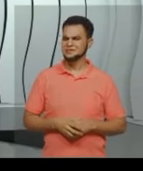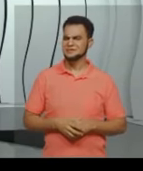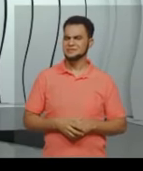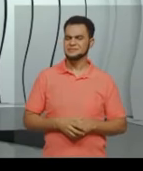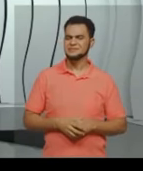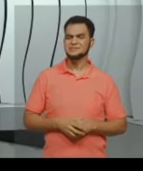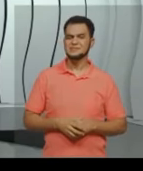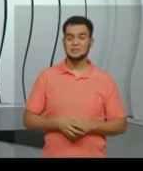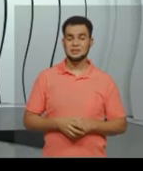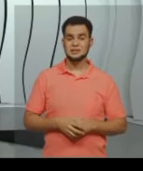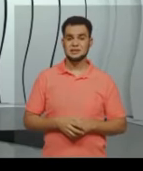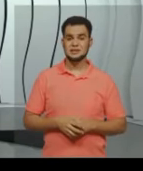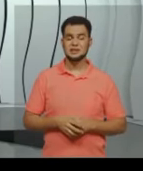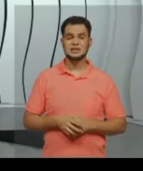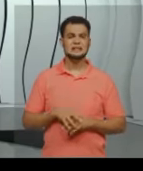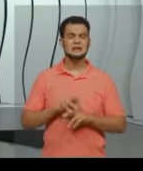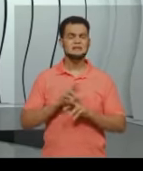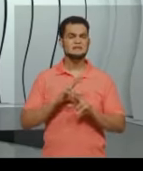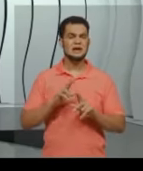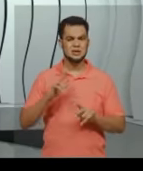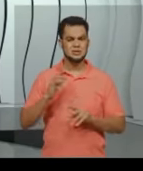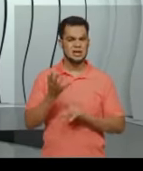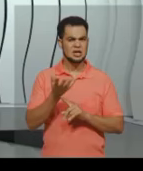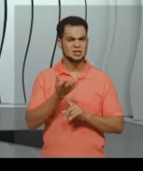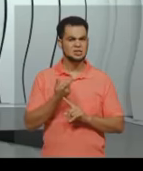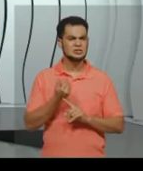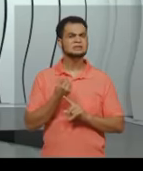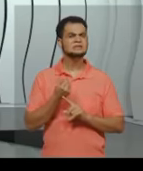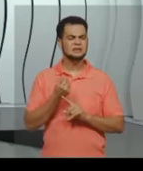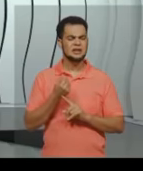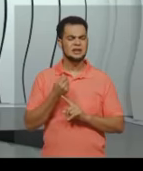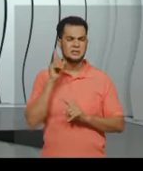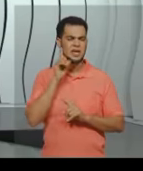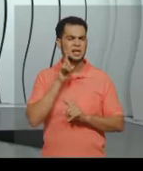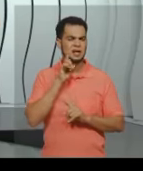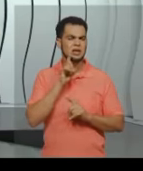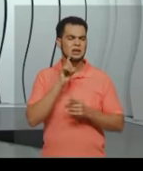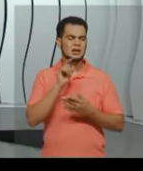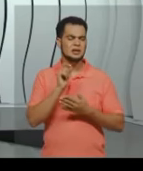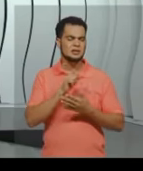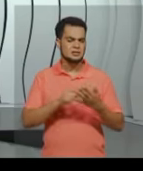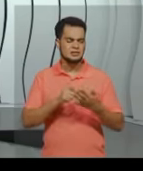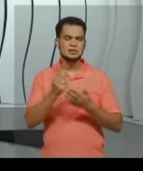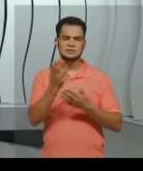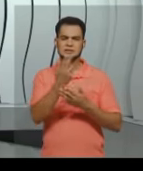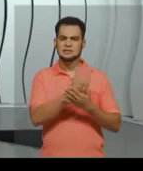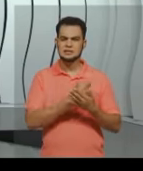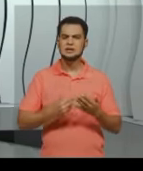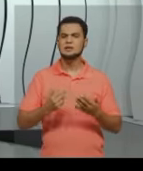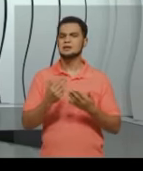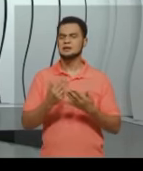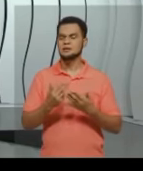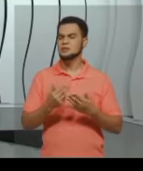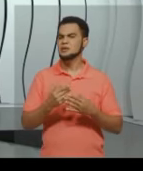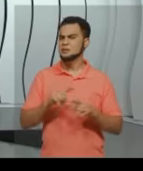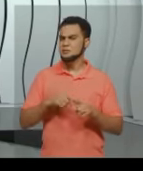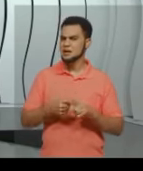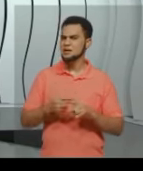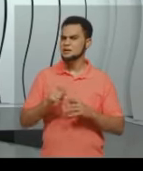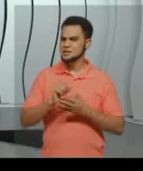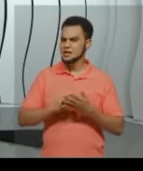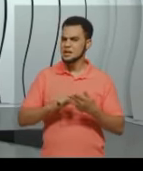Muitos artistas americanos são ilustradores, artistas, são outras coisas além do escritor. Então